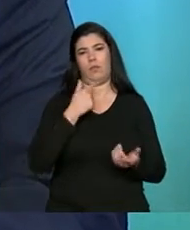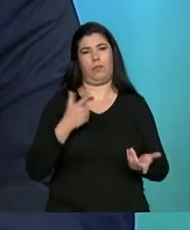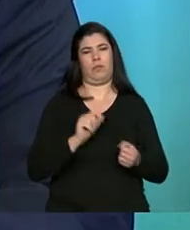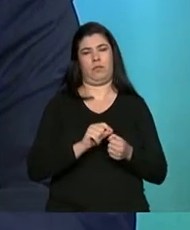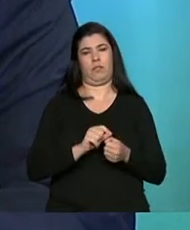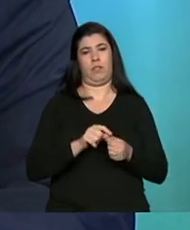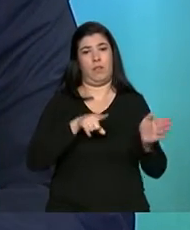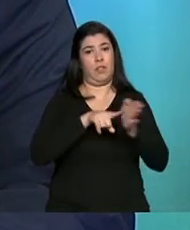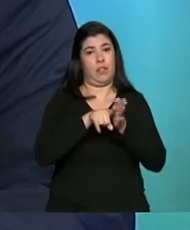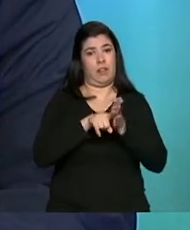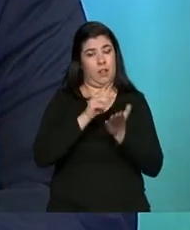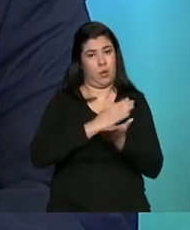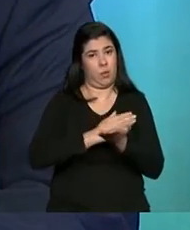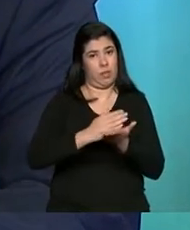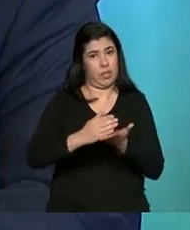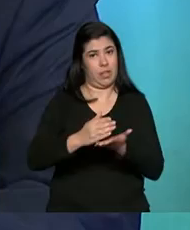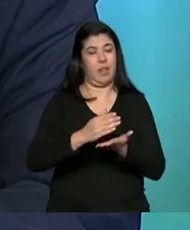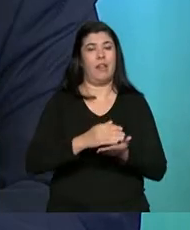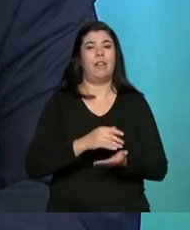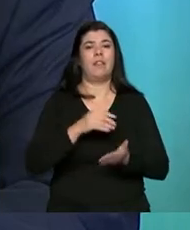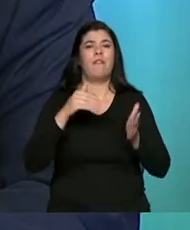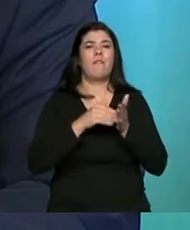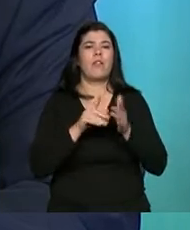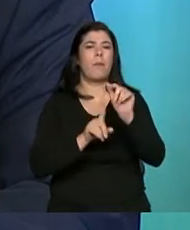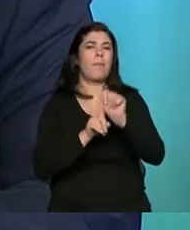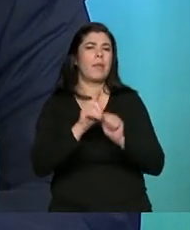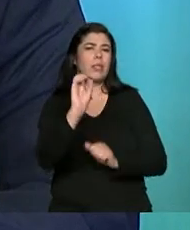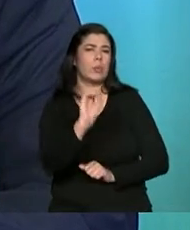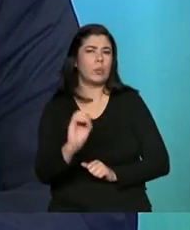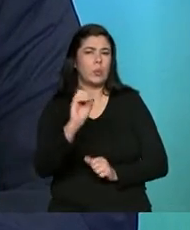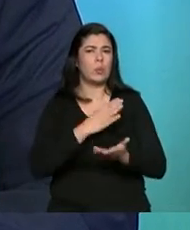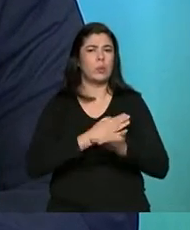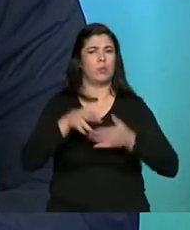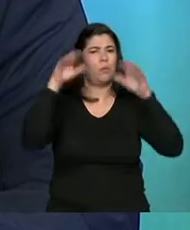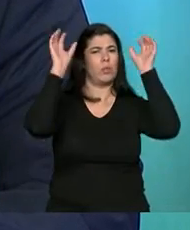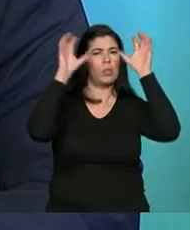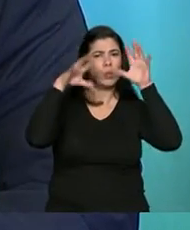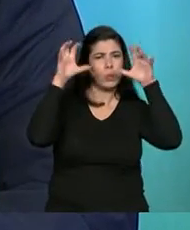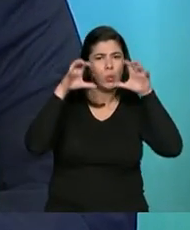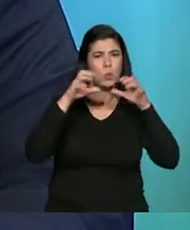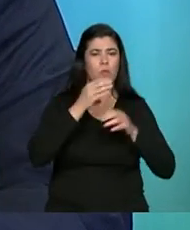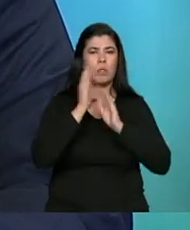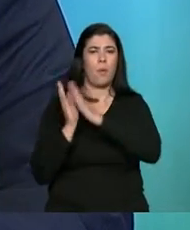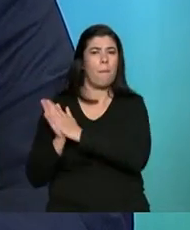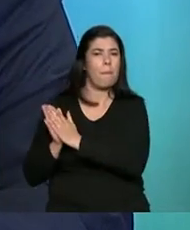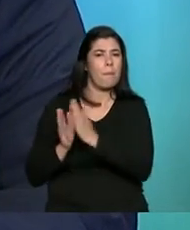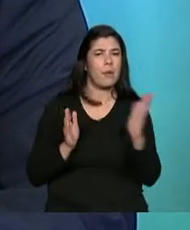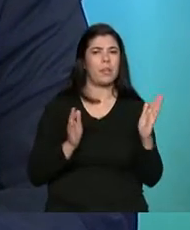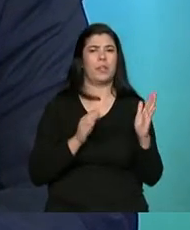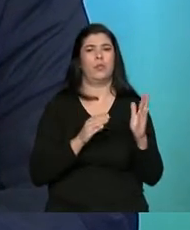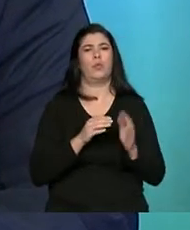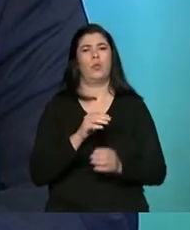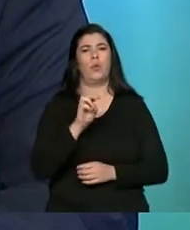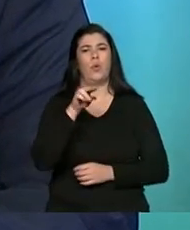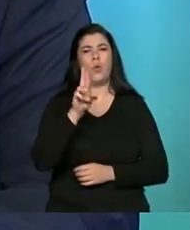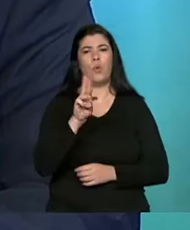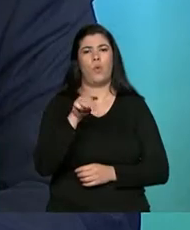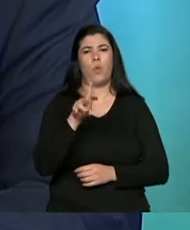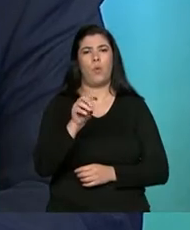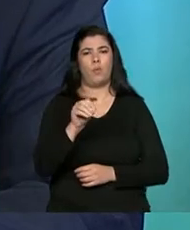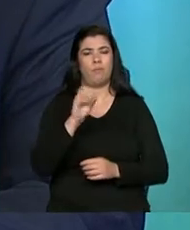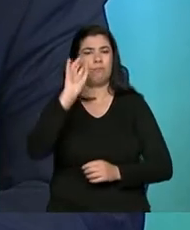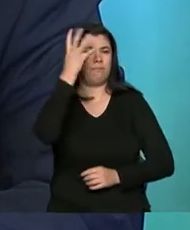início do período úmido o tanto no final de outubro começo de novembro de que nós não possamos tomar uma nova decisão